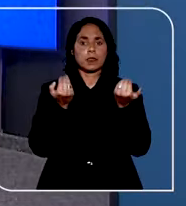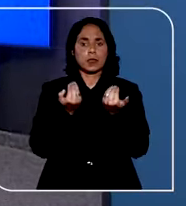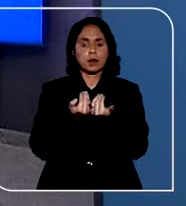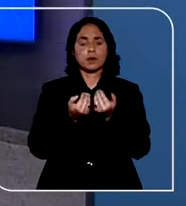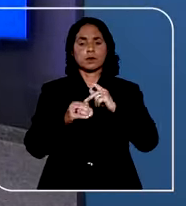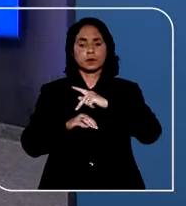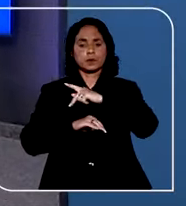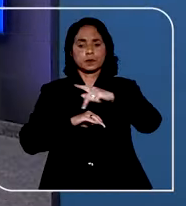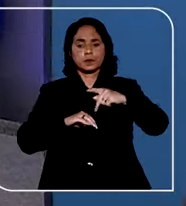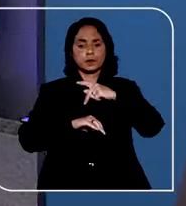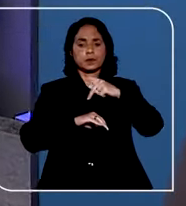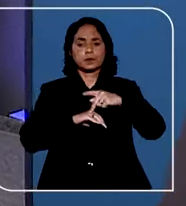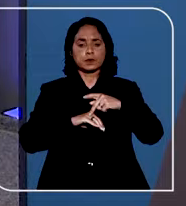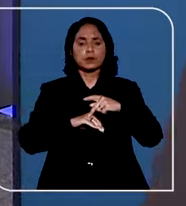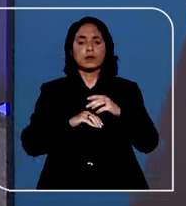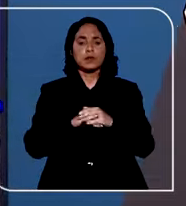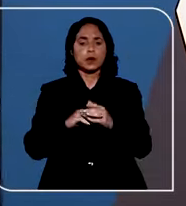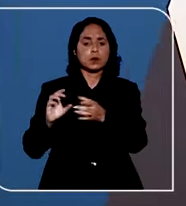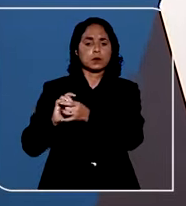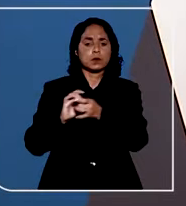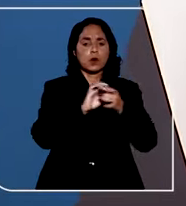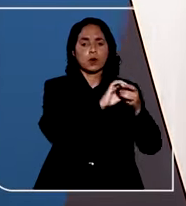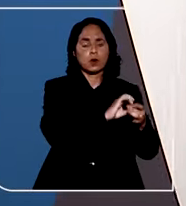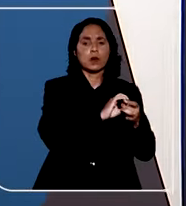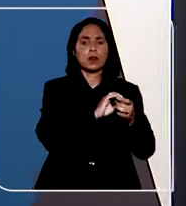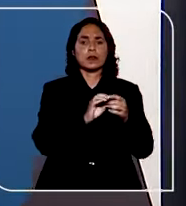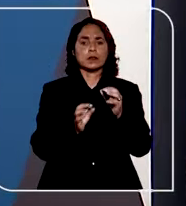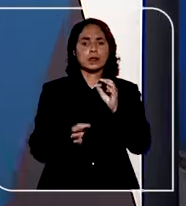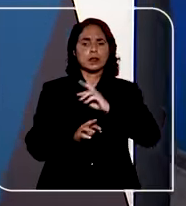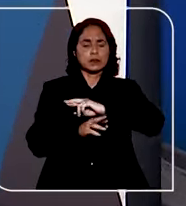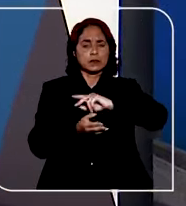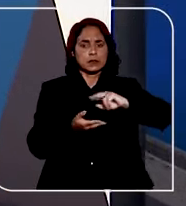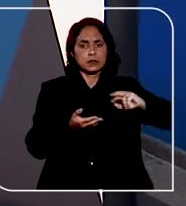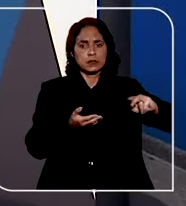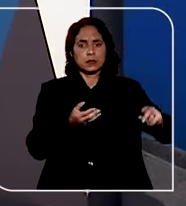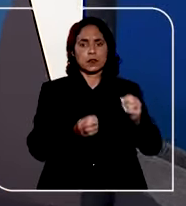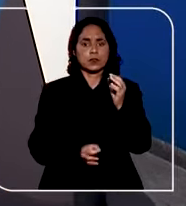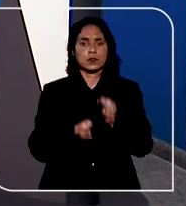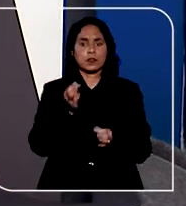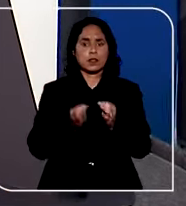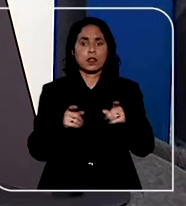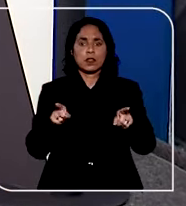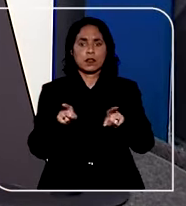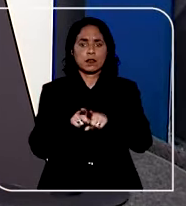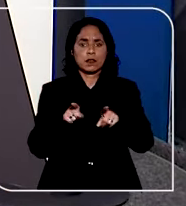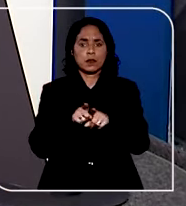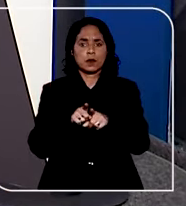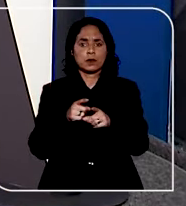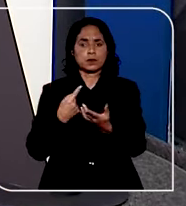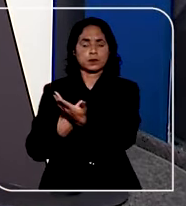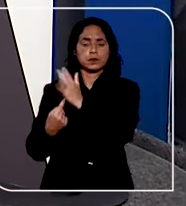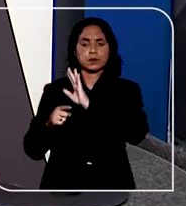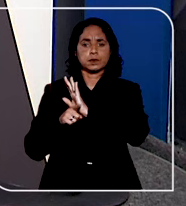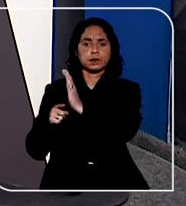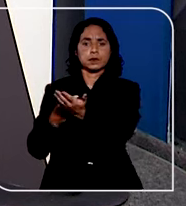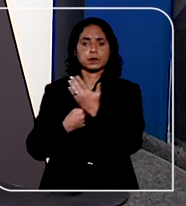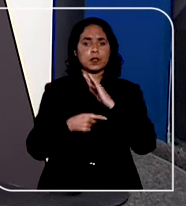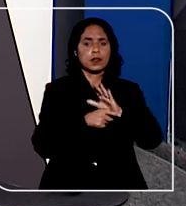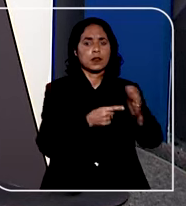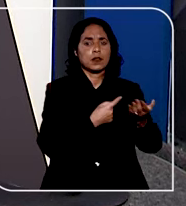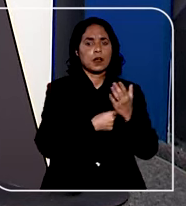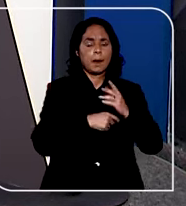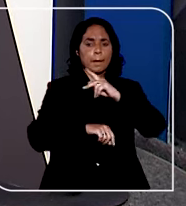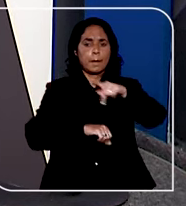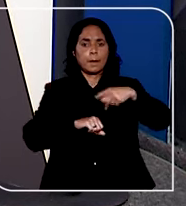conexão para debater avanços jurisdicionais e promover troca de experiências entre cortes de